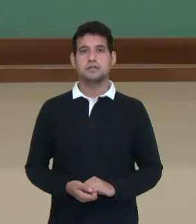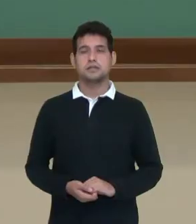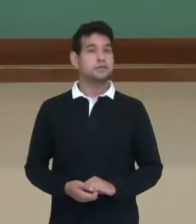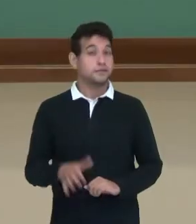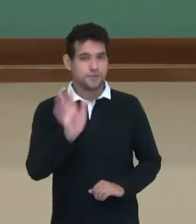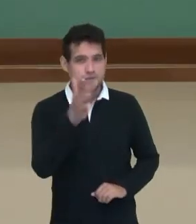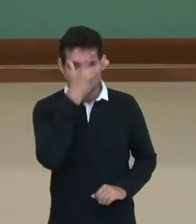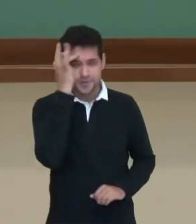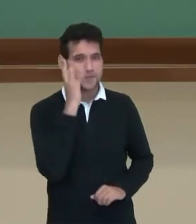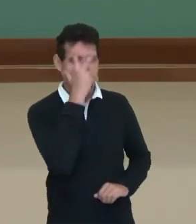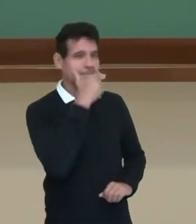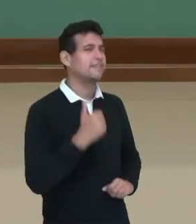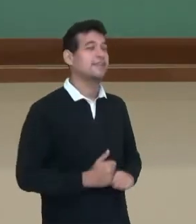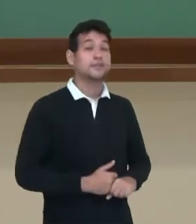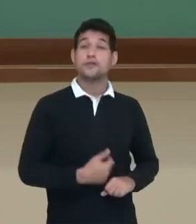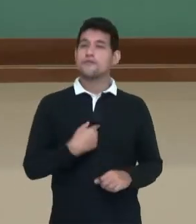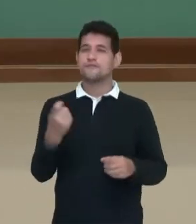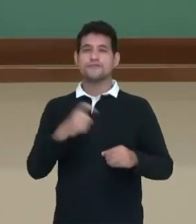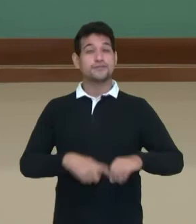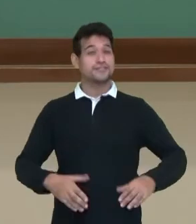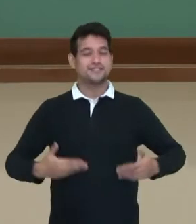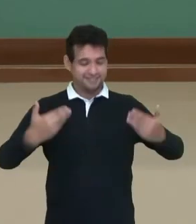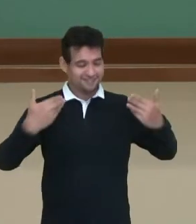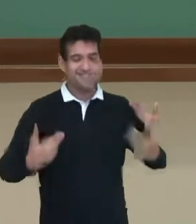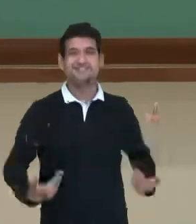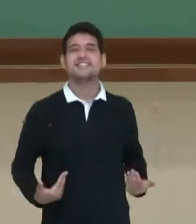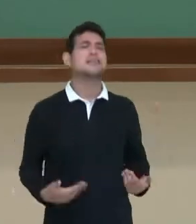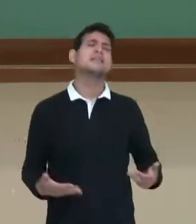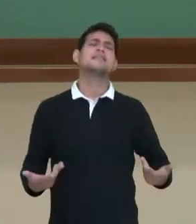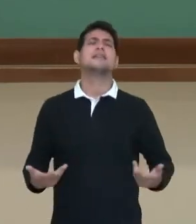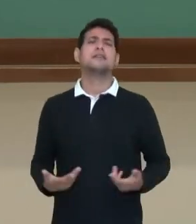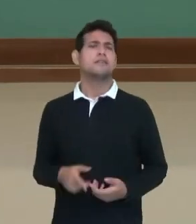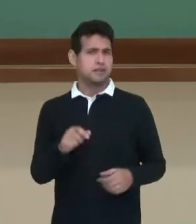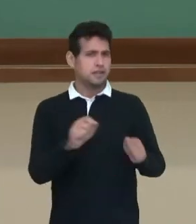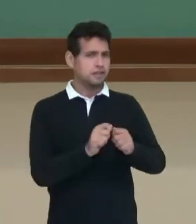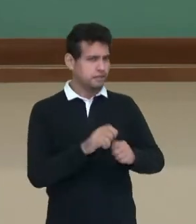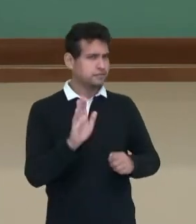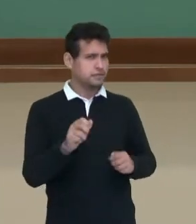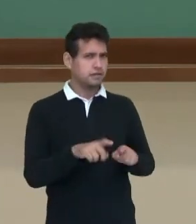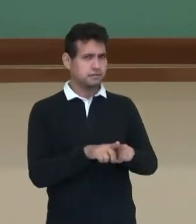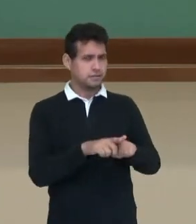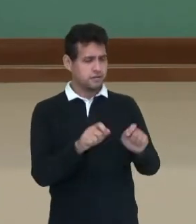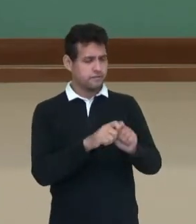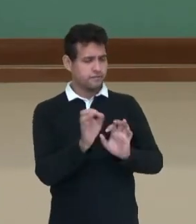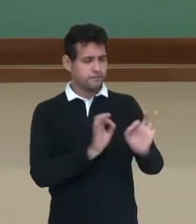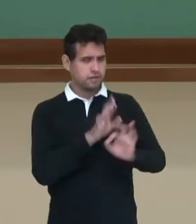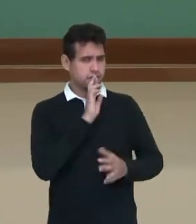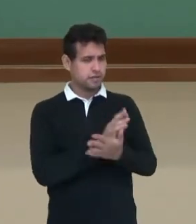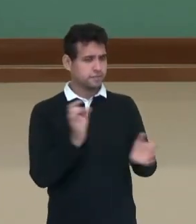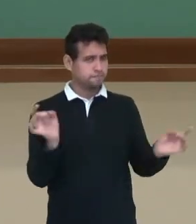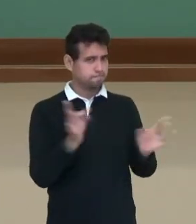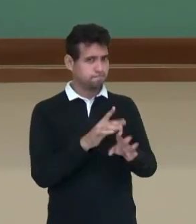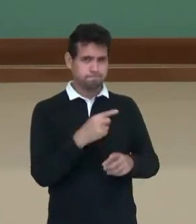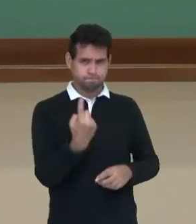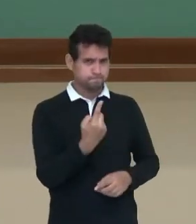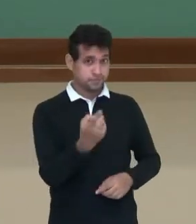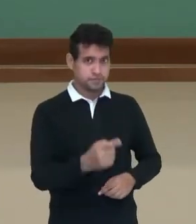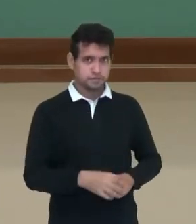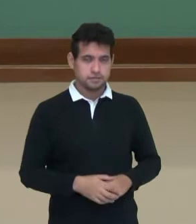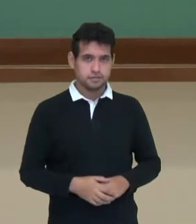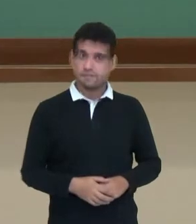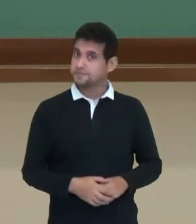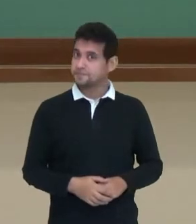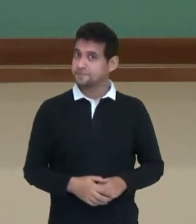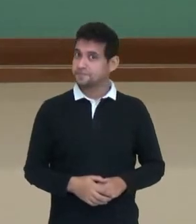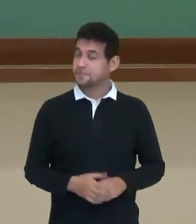Oi, gente linda, eu voltei. E aí, você fez a realização, respondeu essa questão sozinho?